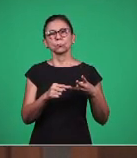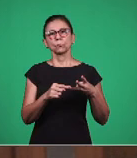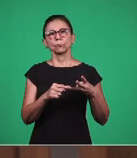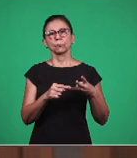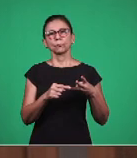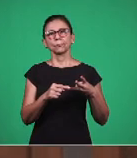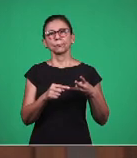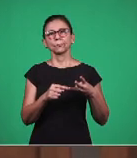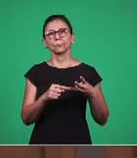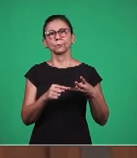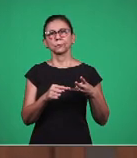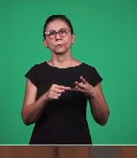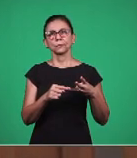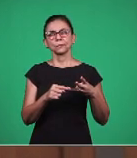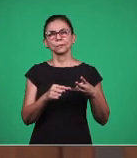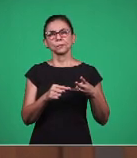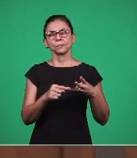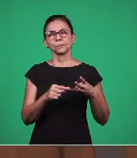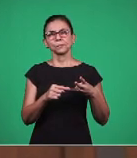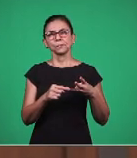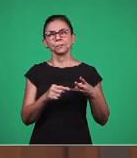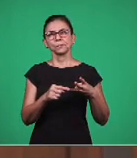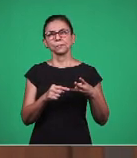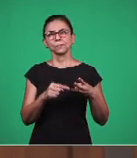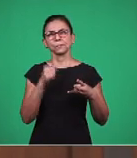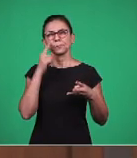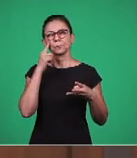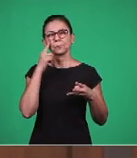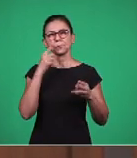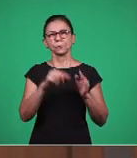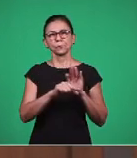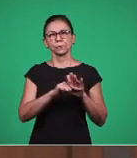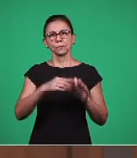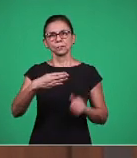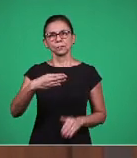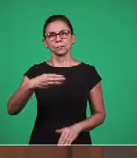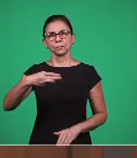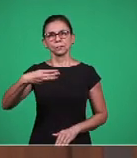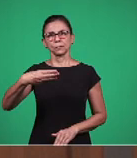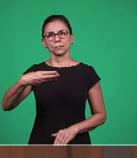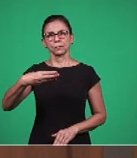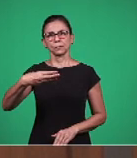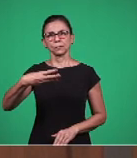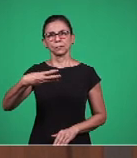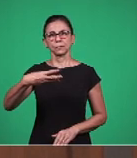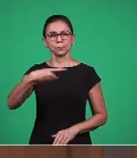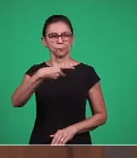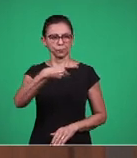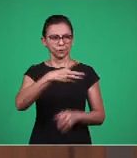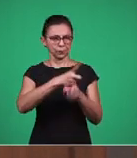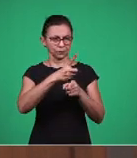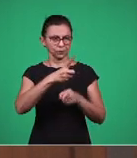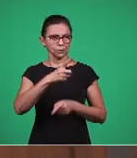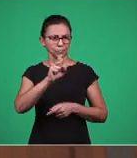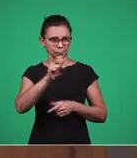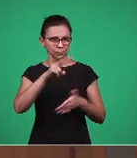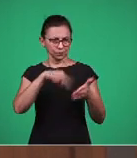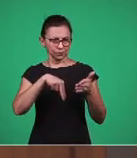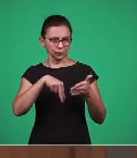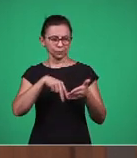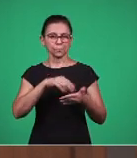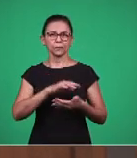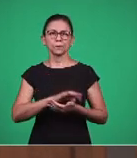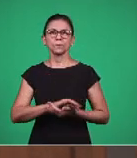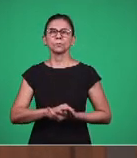conosco aqui. Ela já achou no verso 43, não é isso? Pode ler, irmã Letícia.